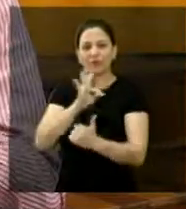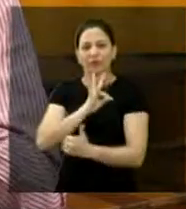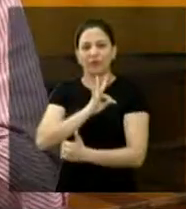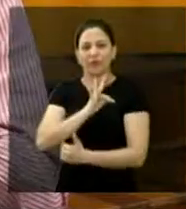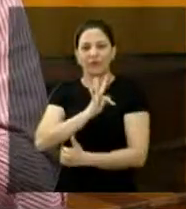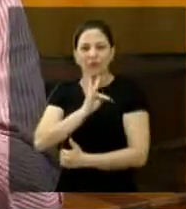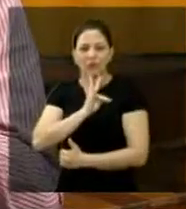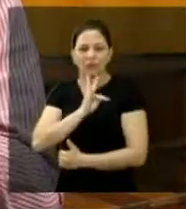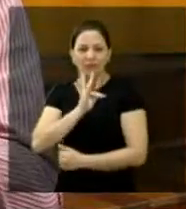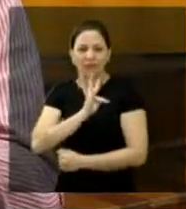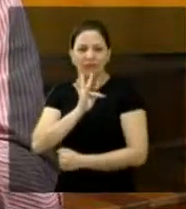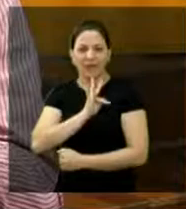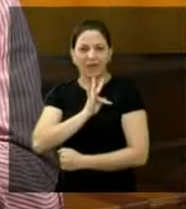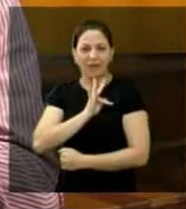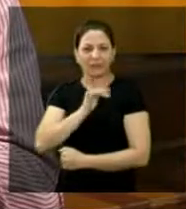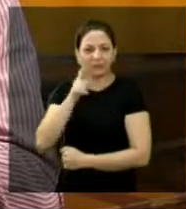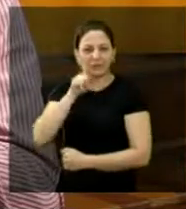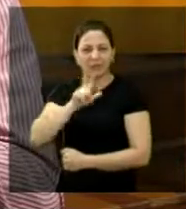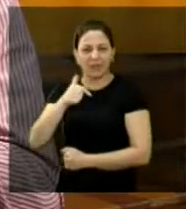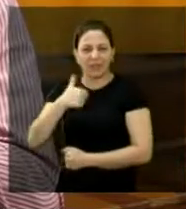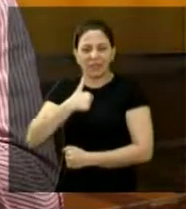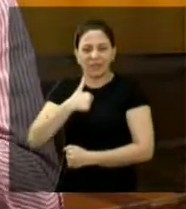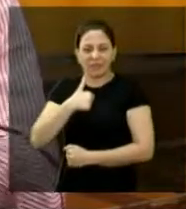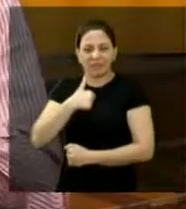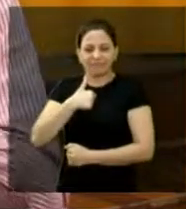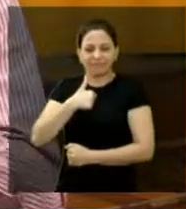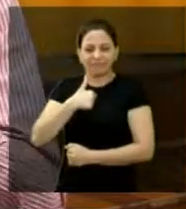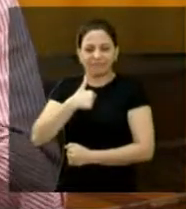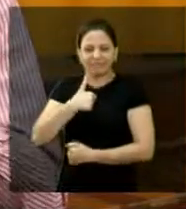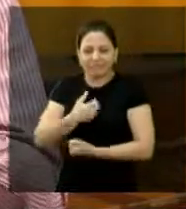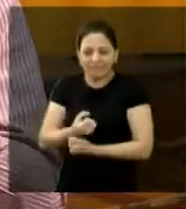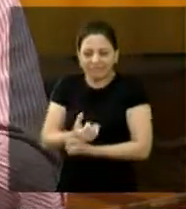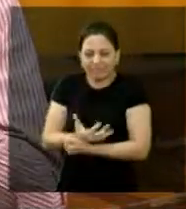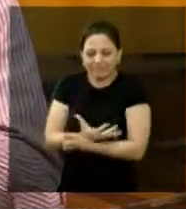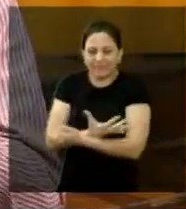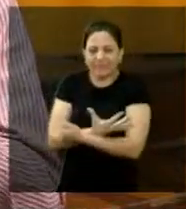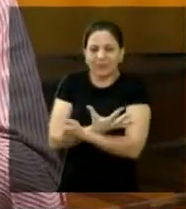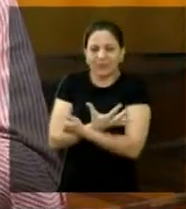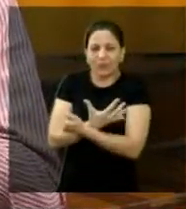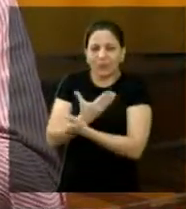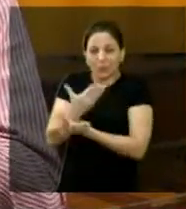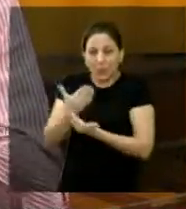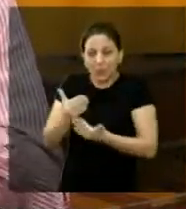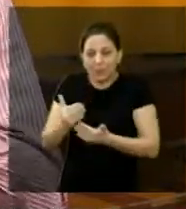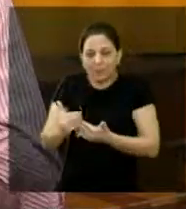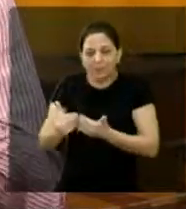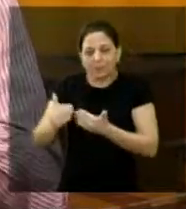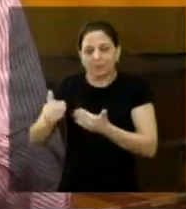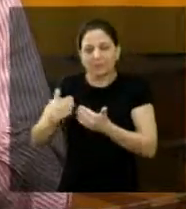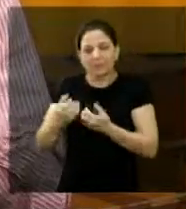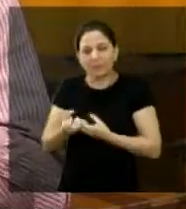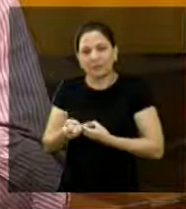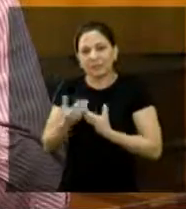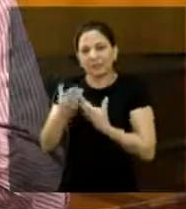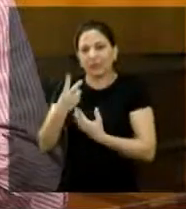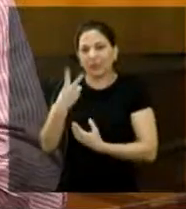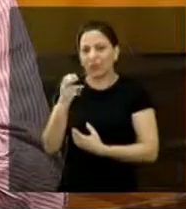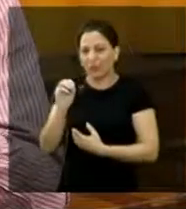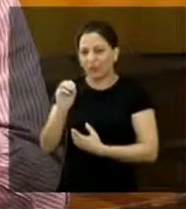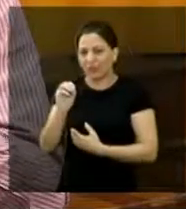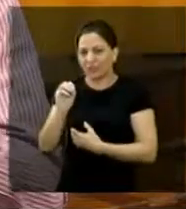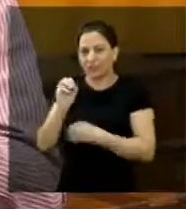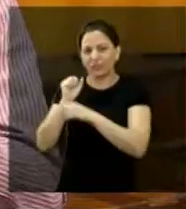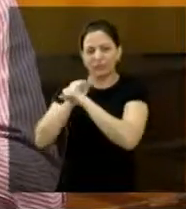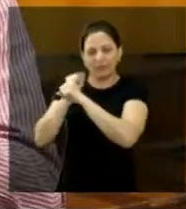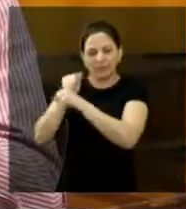dei uma escorregada emocionalmente, né? Quando eu comecei a falar que depois de 20 anos, quase 20 anos,